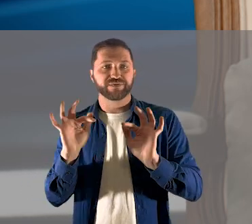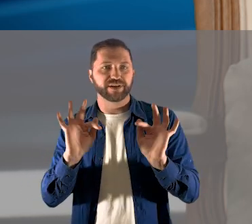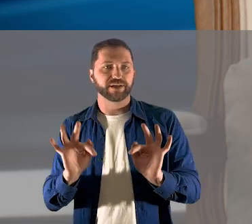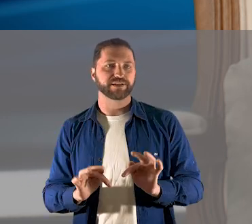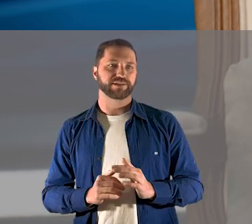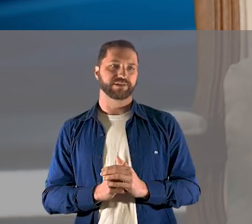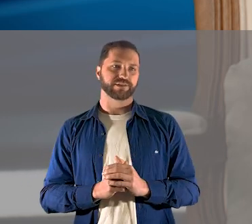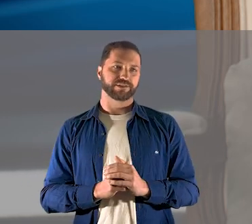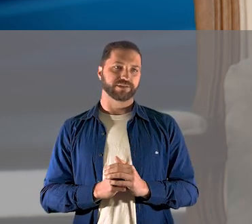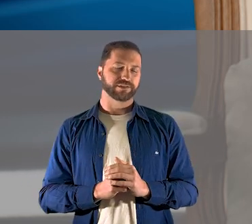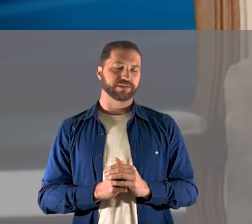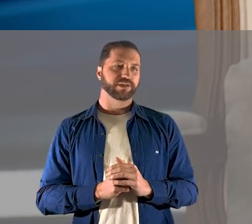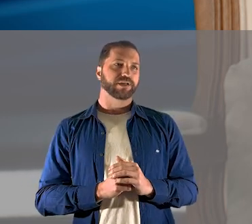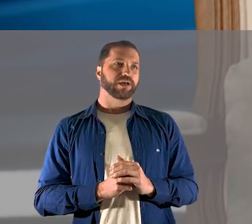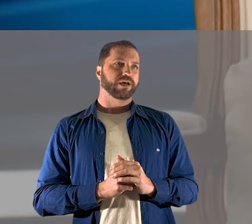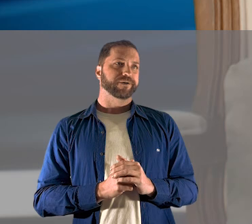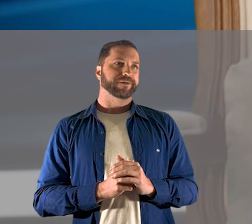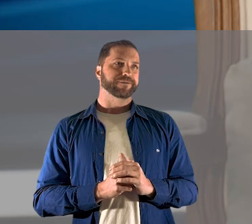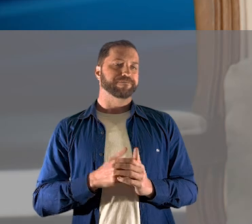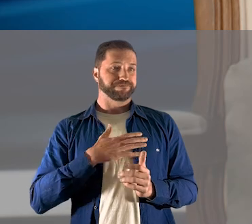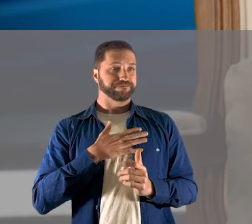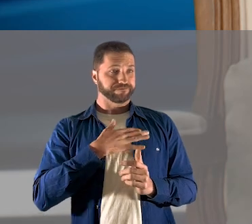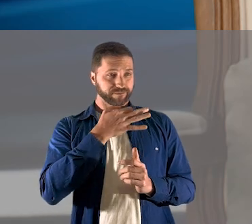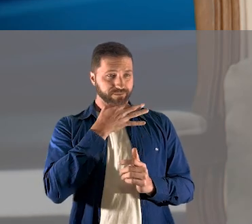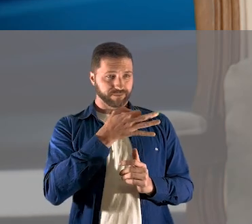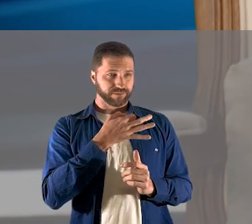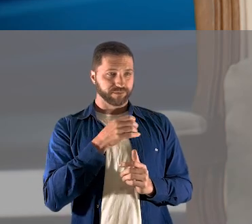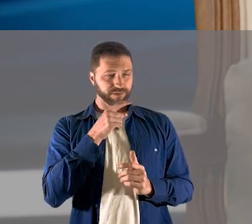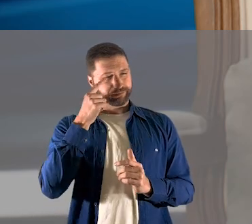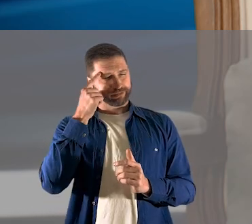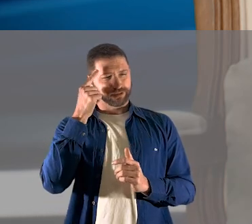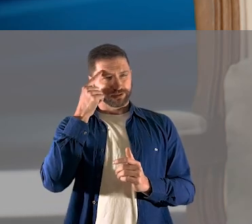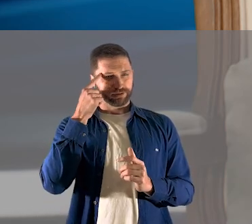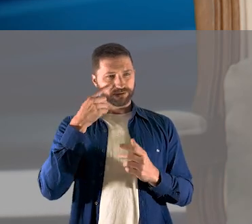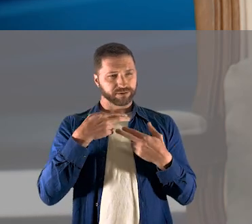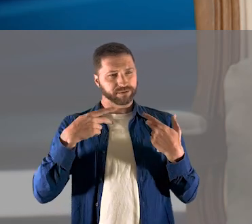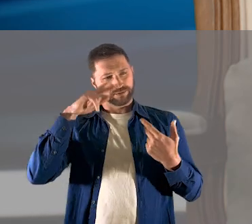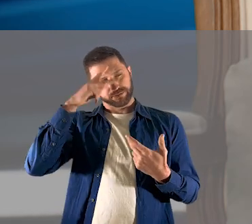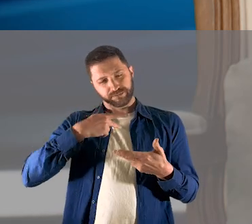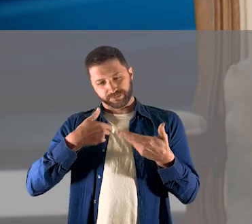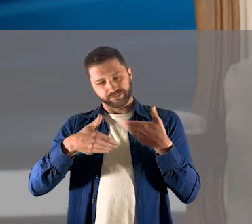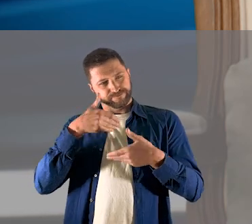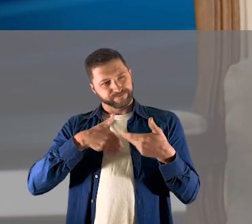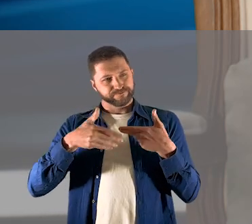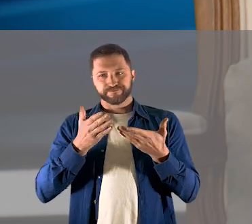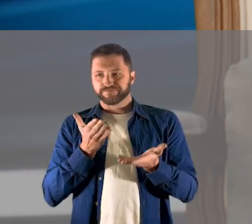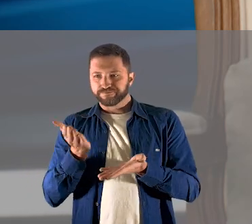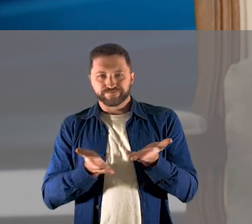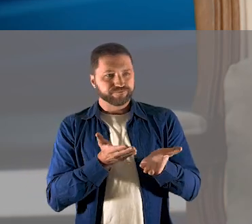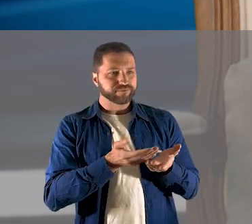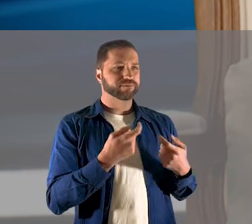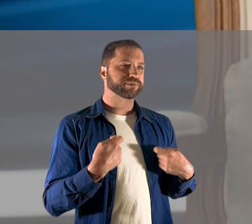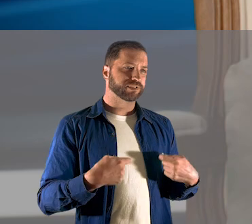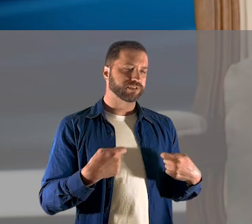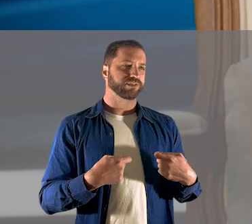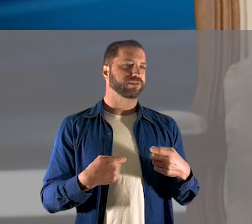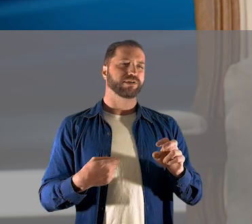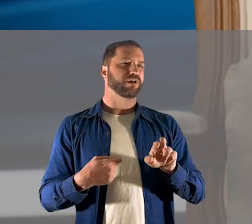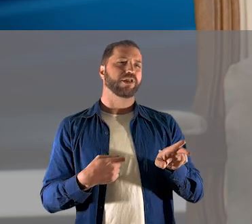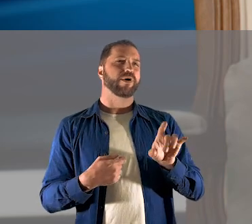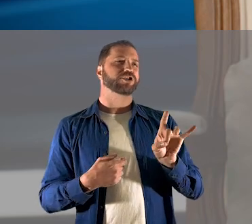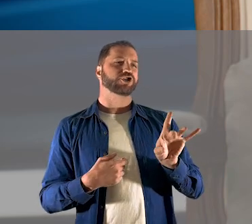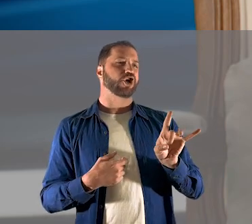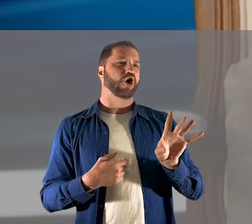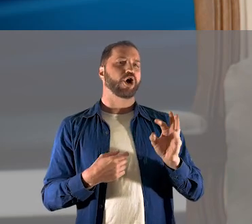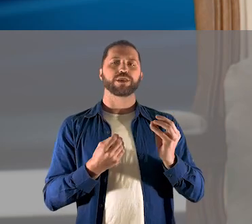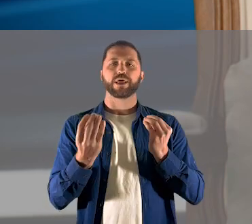cria clientes felizes também né Eu acho que pensar em oferecer um autocuidado também se você for para